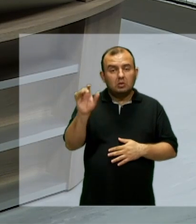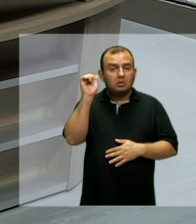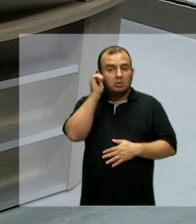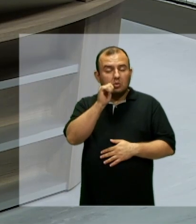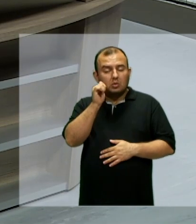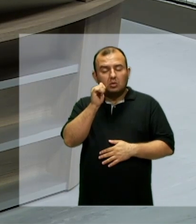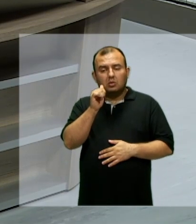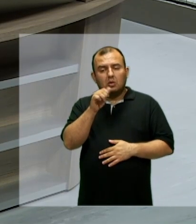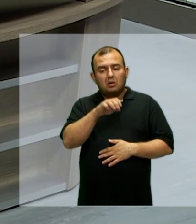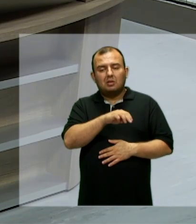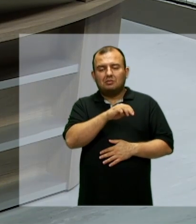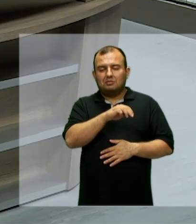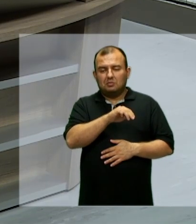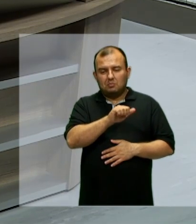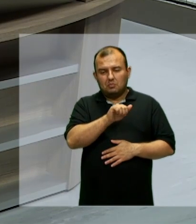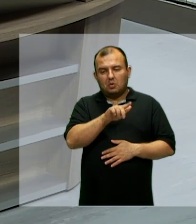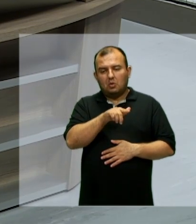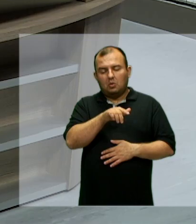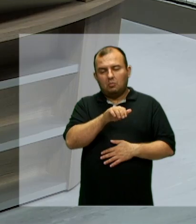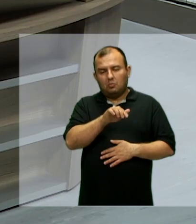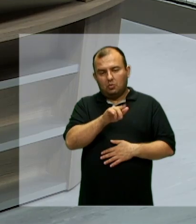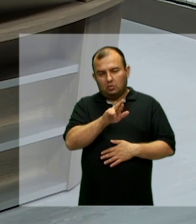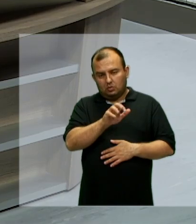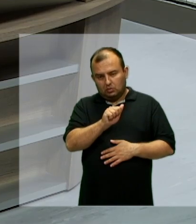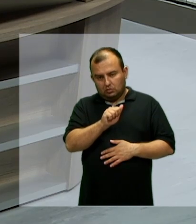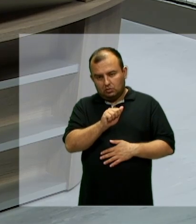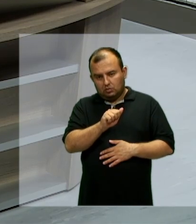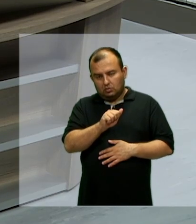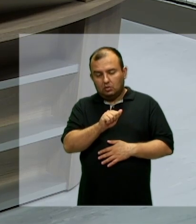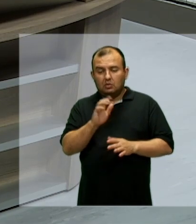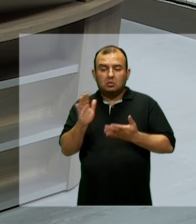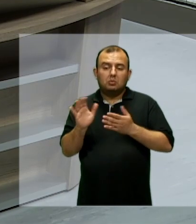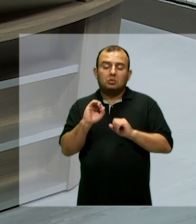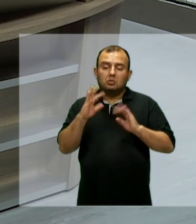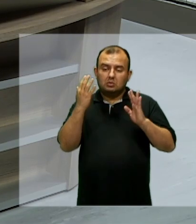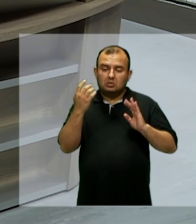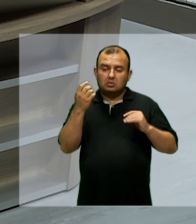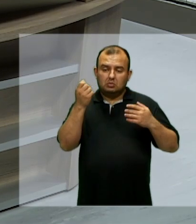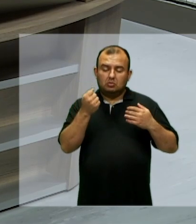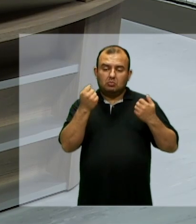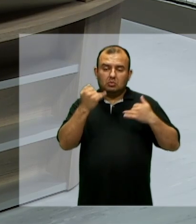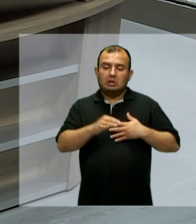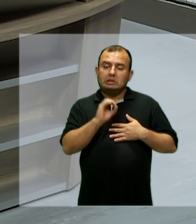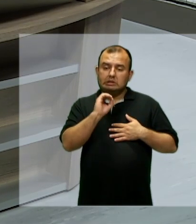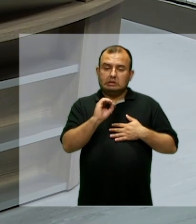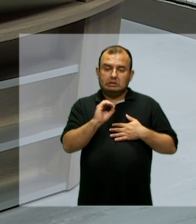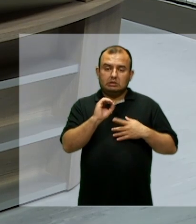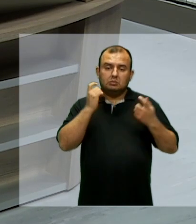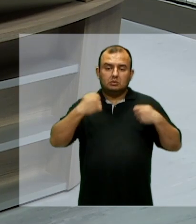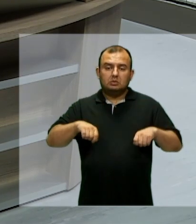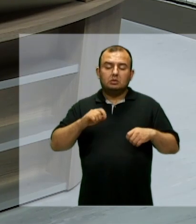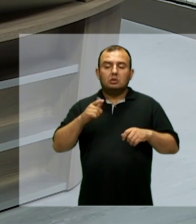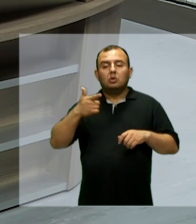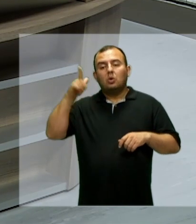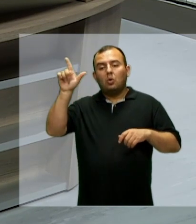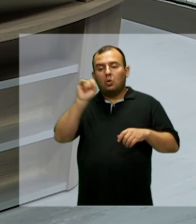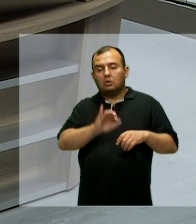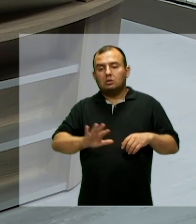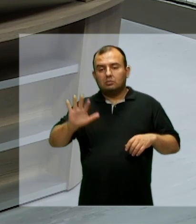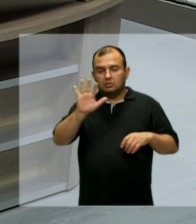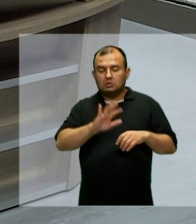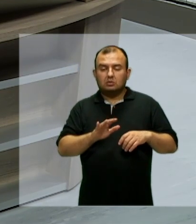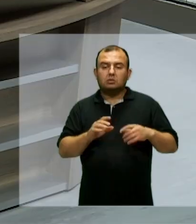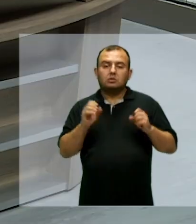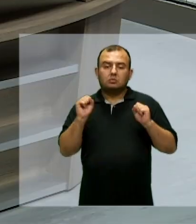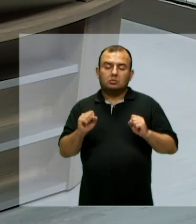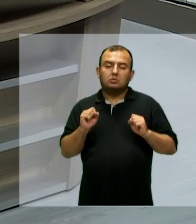qual é o resultado. A mamografia, às vezes, ela dá um resultado chamado BIRADS 0, que não quer dizer que não tem nada, é que precisa de uma outra imagem, que pode ser